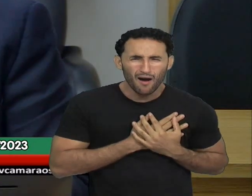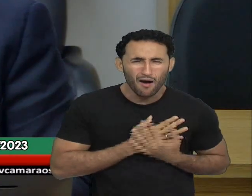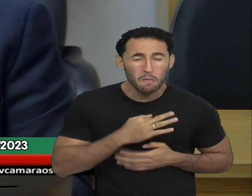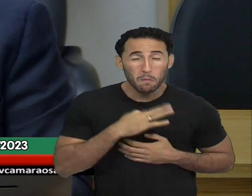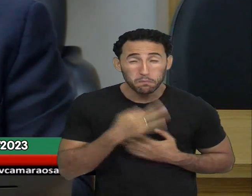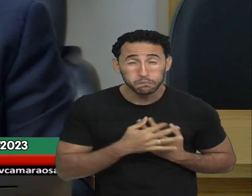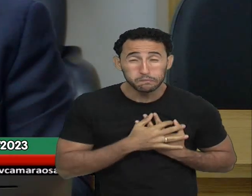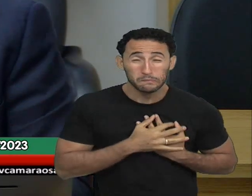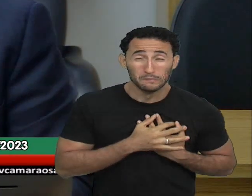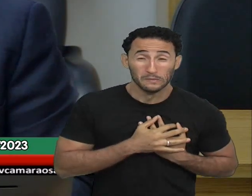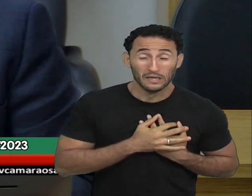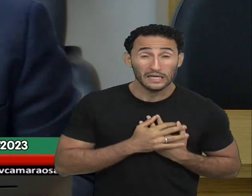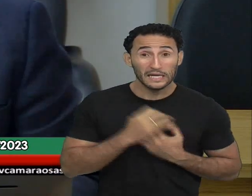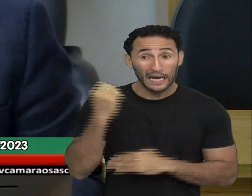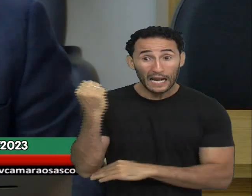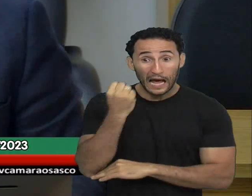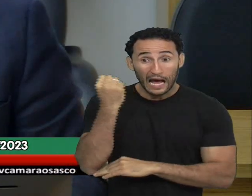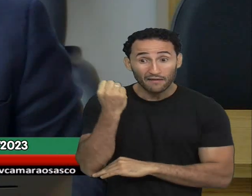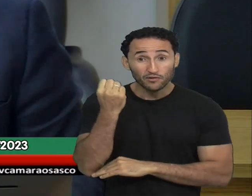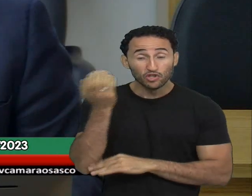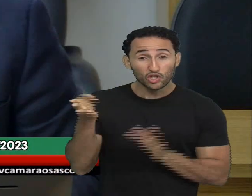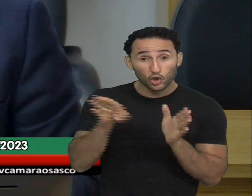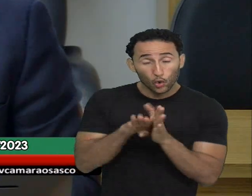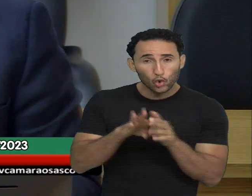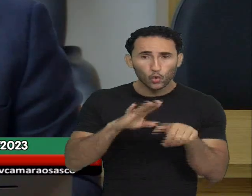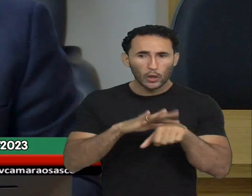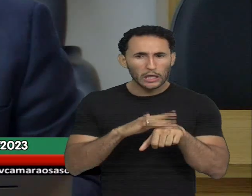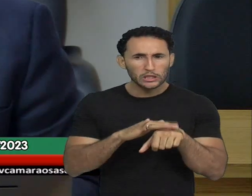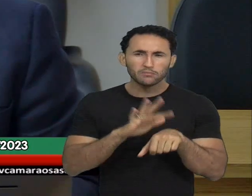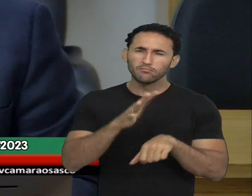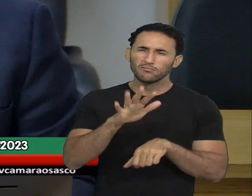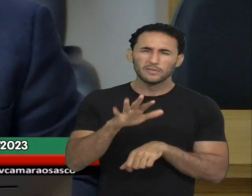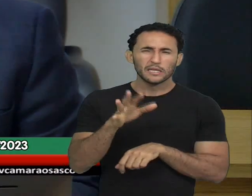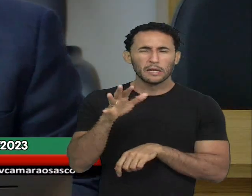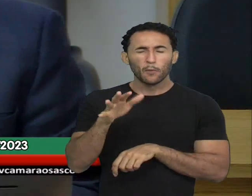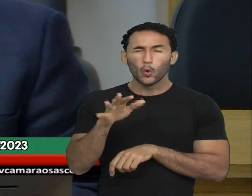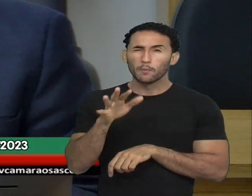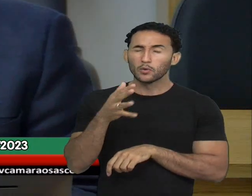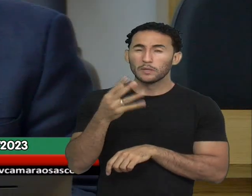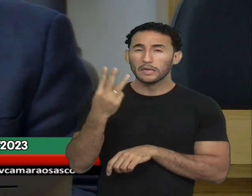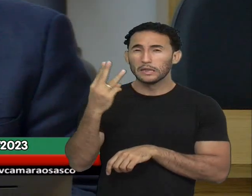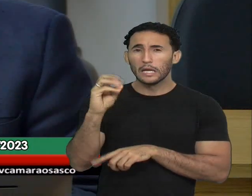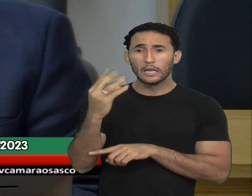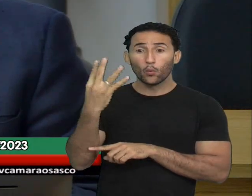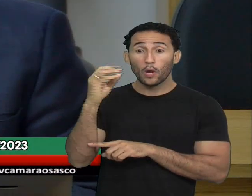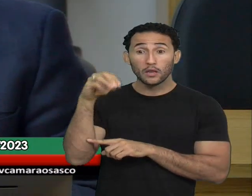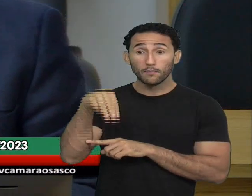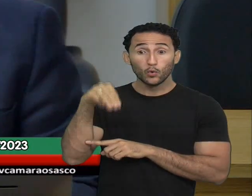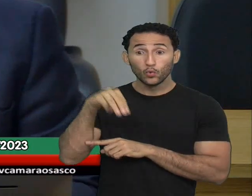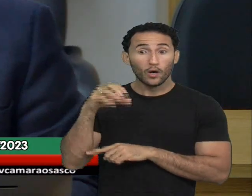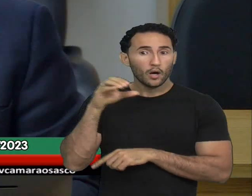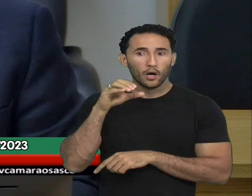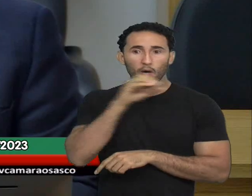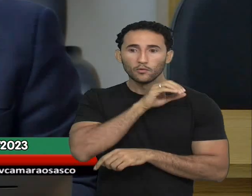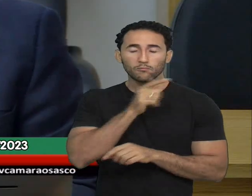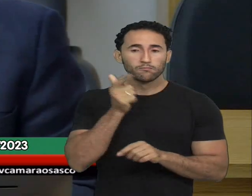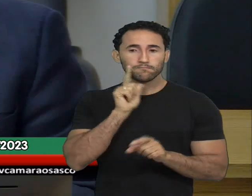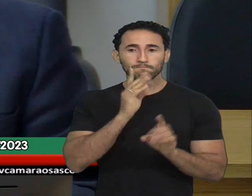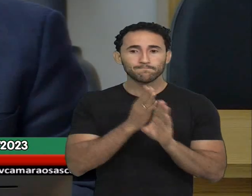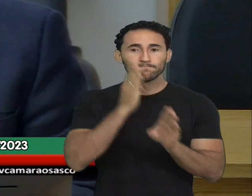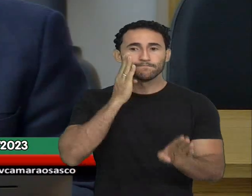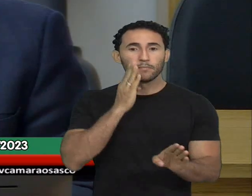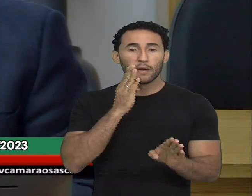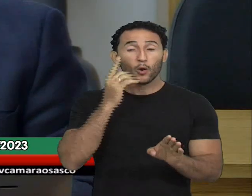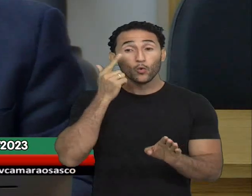já grave, doente, ele demora em torno de uns 30, 40 minutos, né? Só para fazer